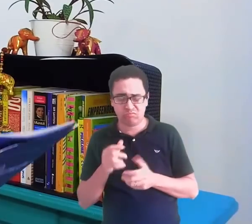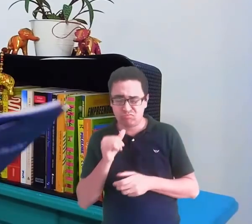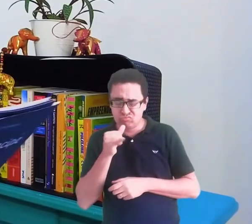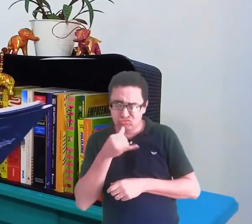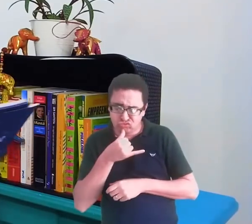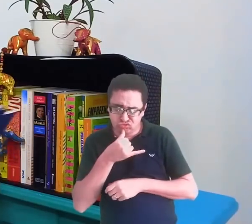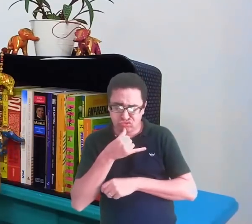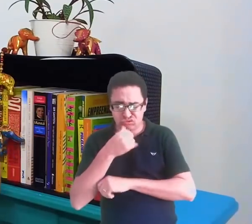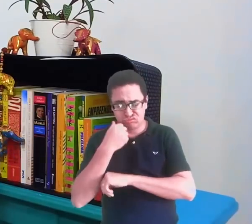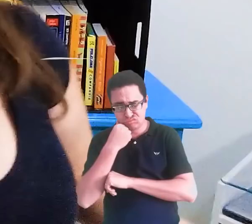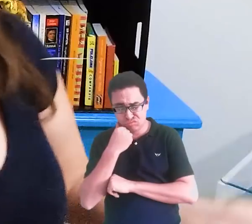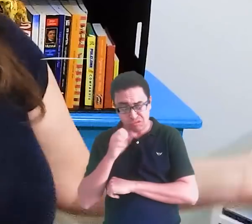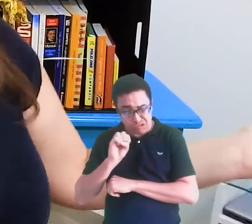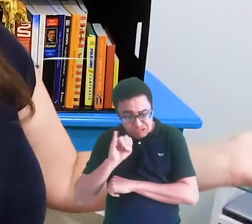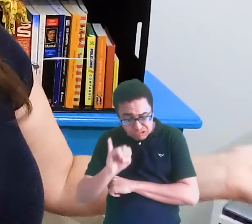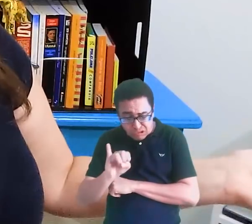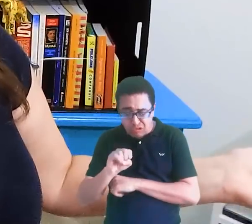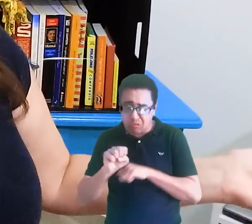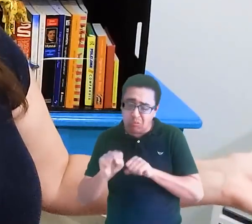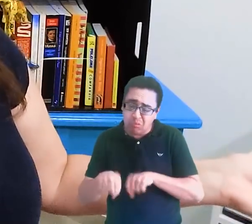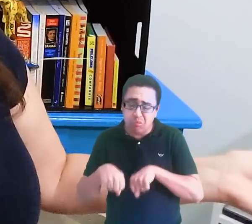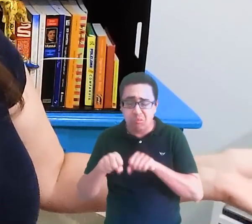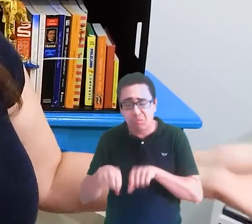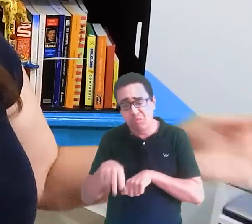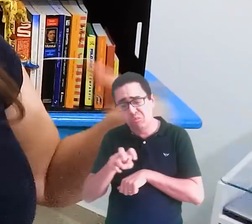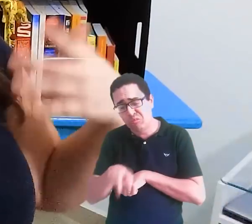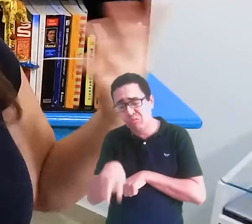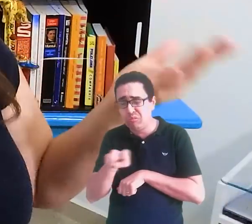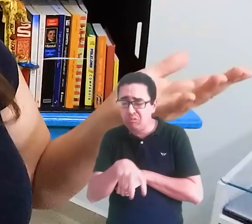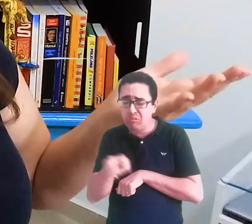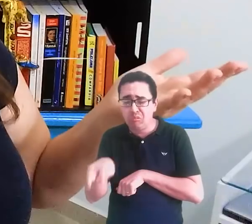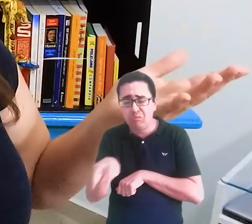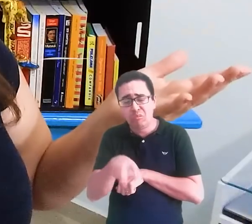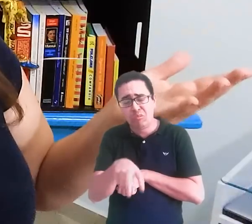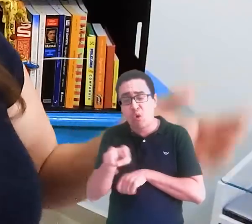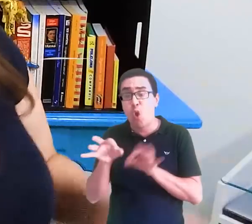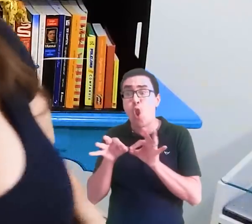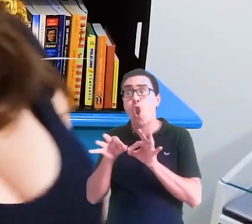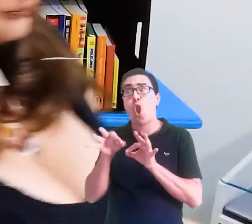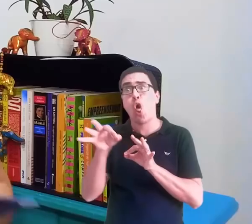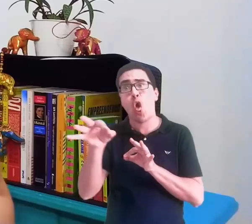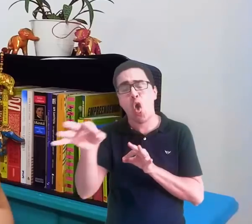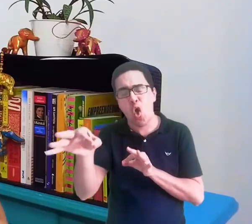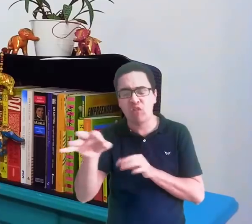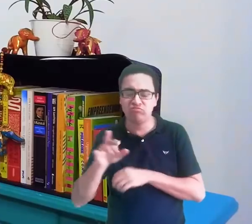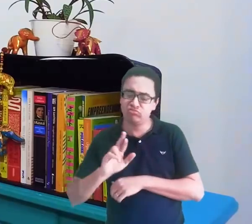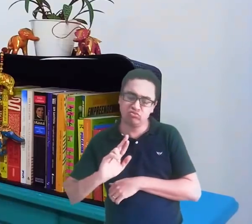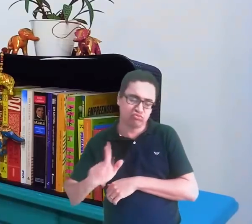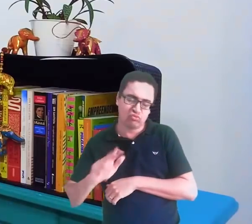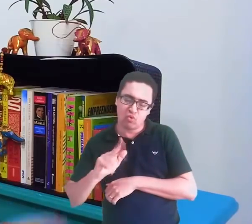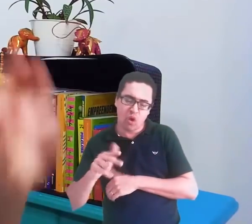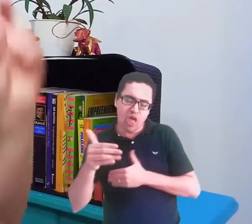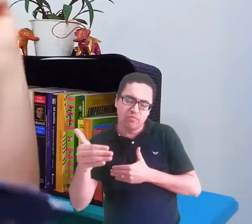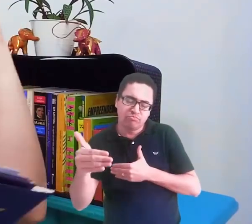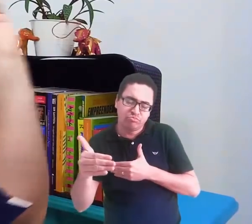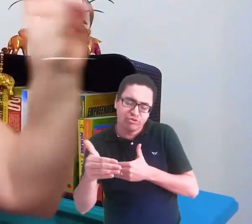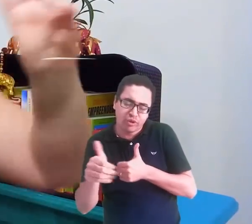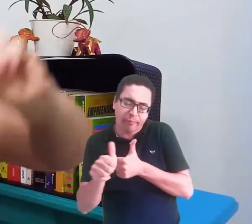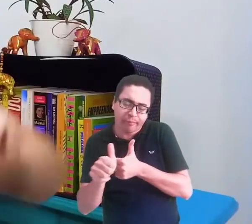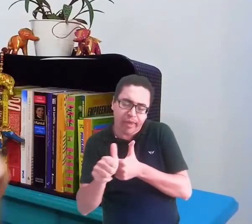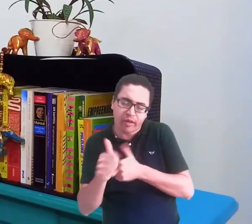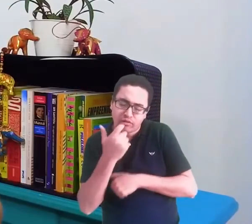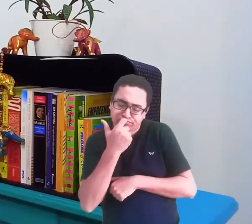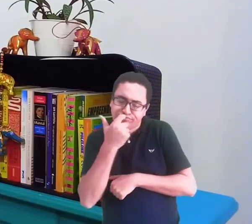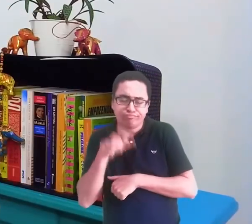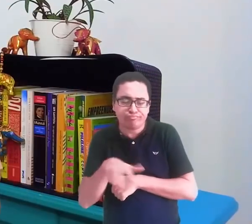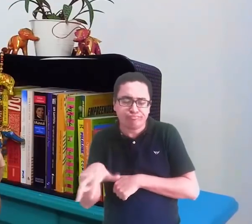tristeza, acrescentou. Andando sempre em frente, não irá muito longe. Aprendi assim uma segunda